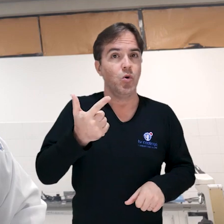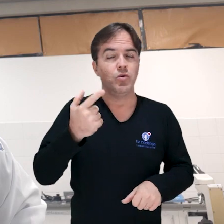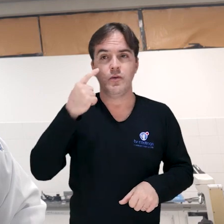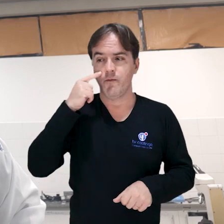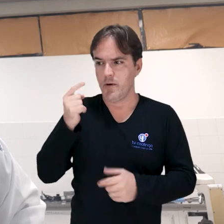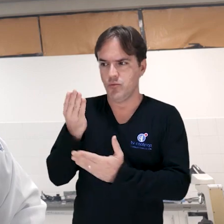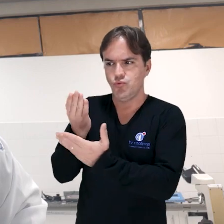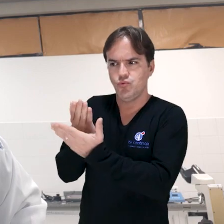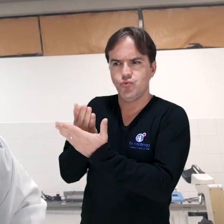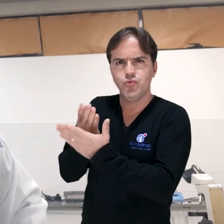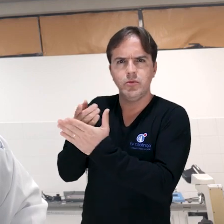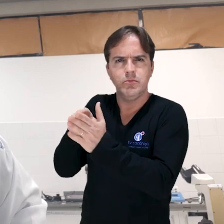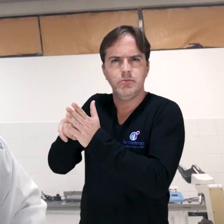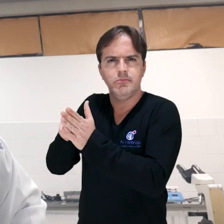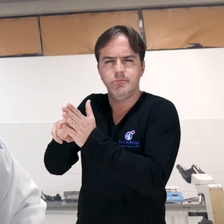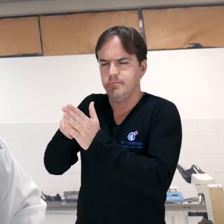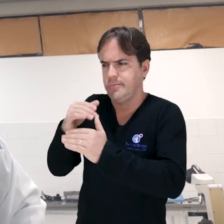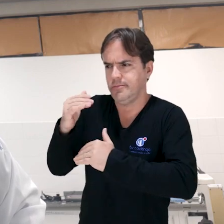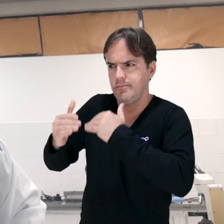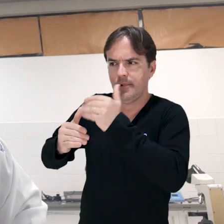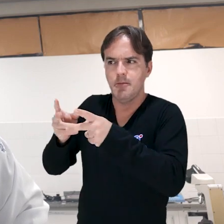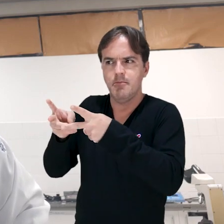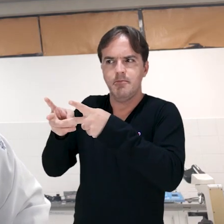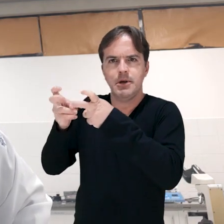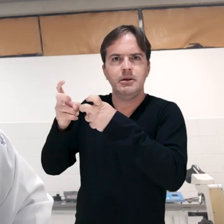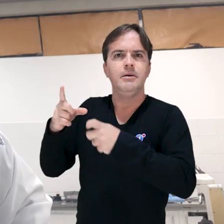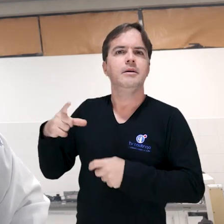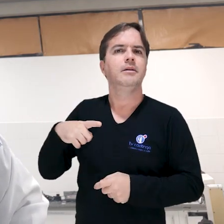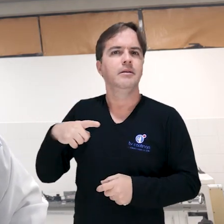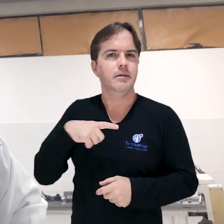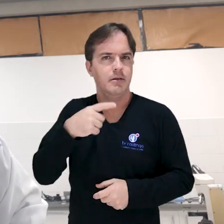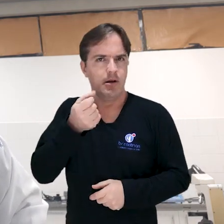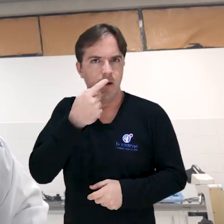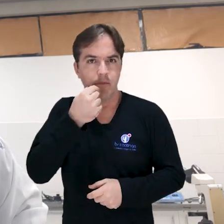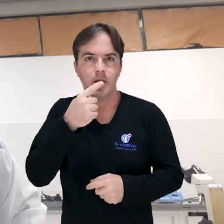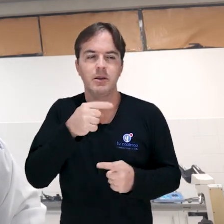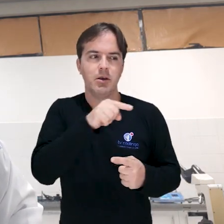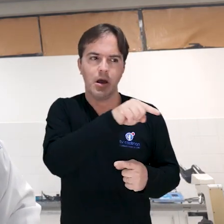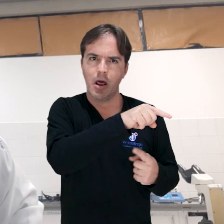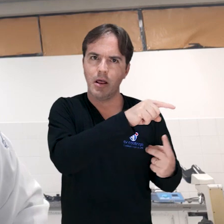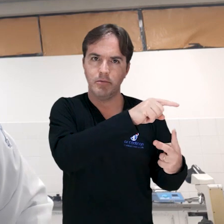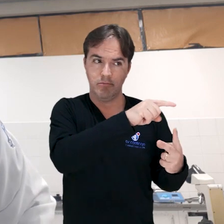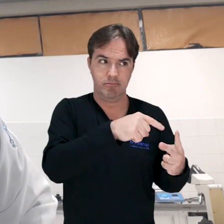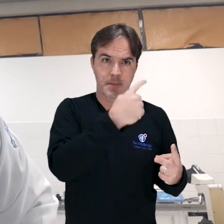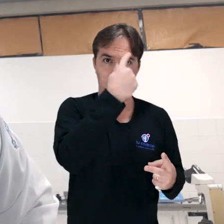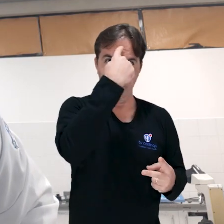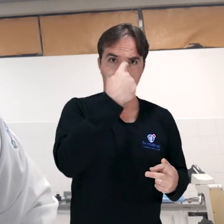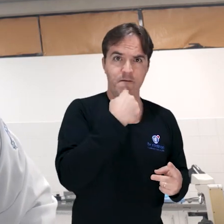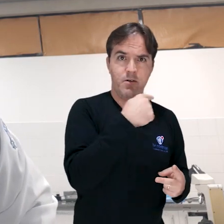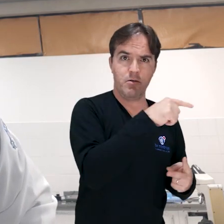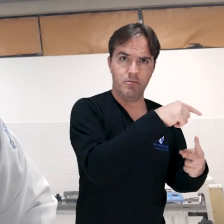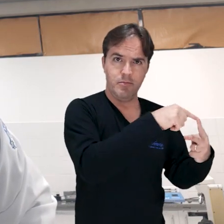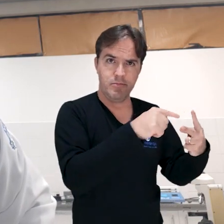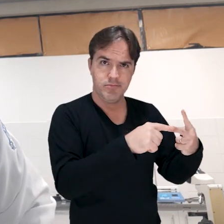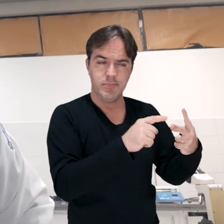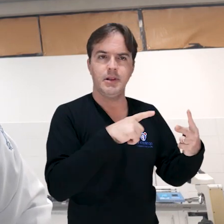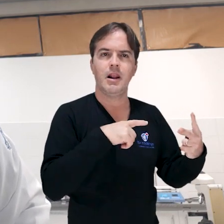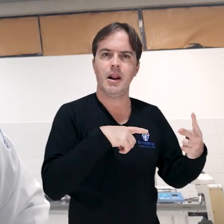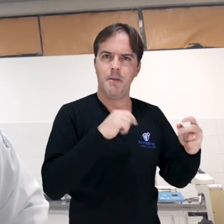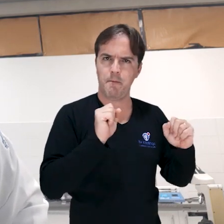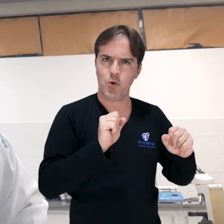estudos, mostrou-se a eficiência de um tratamento nesse perfil de paciente com o uso dessa